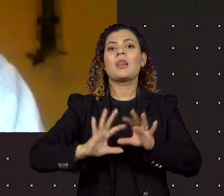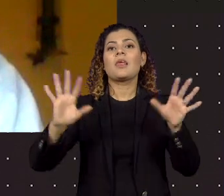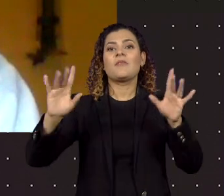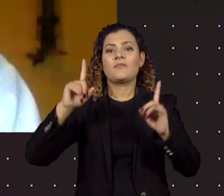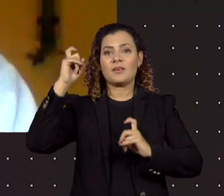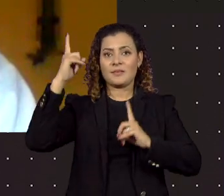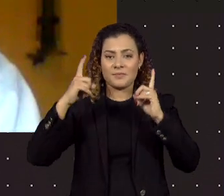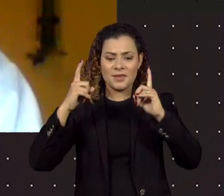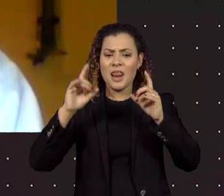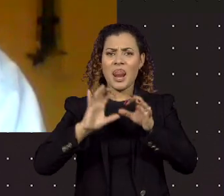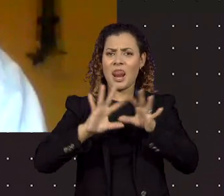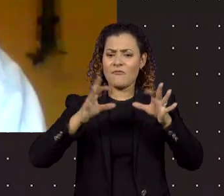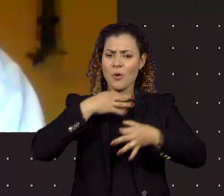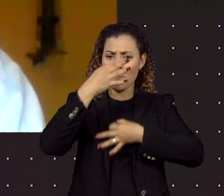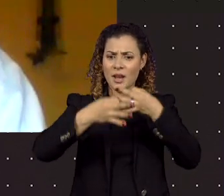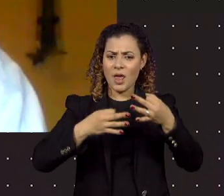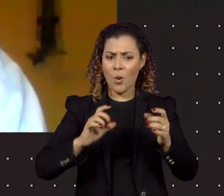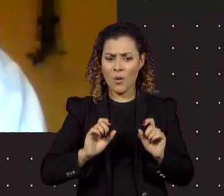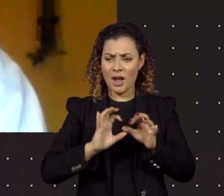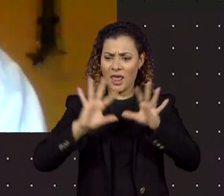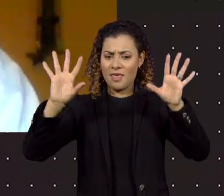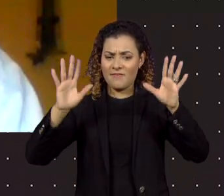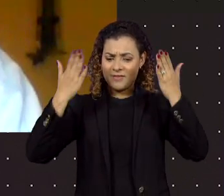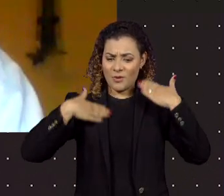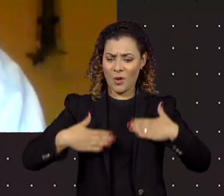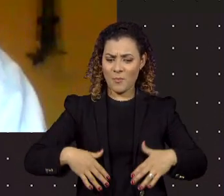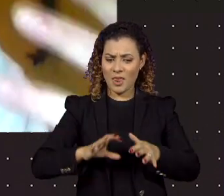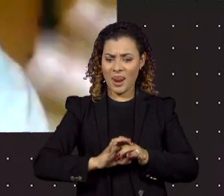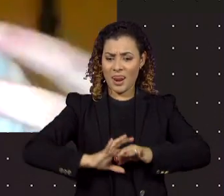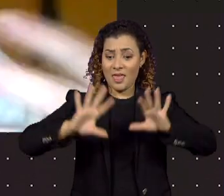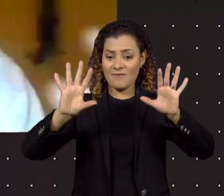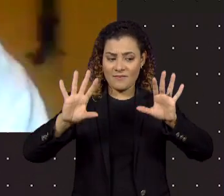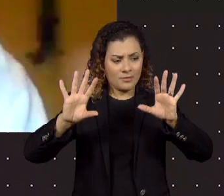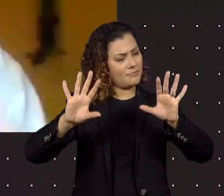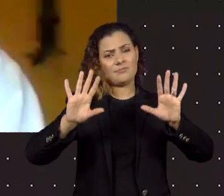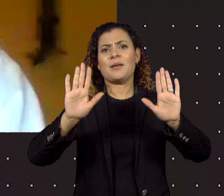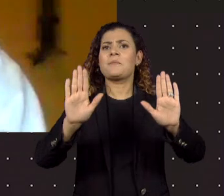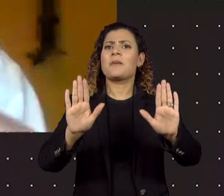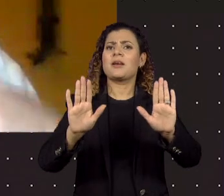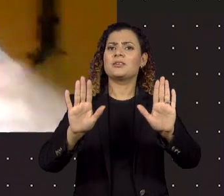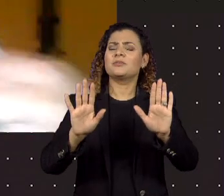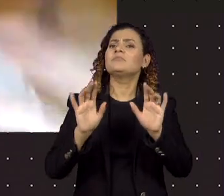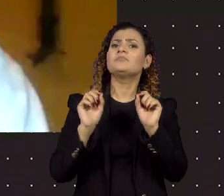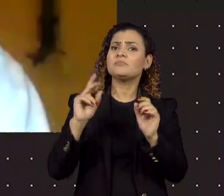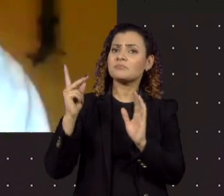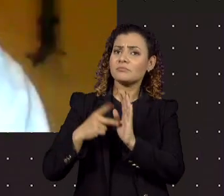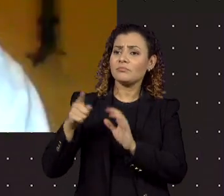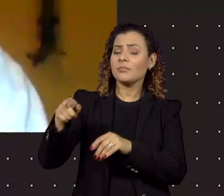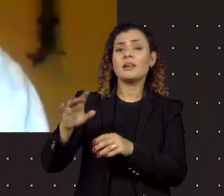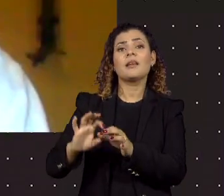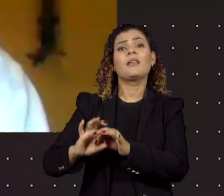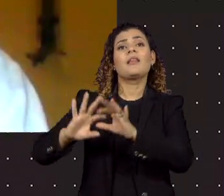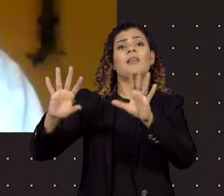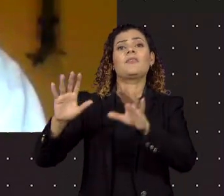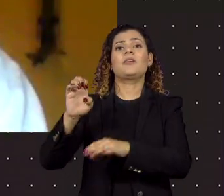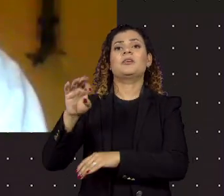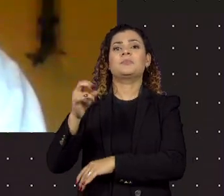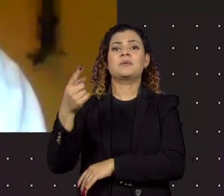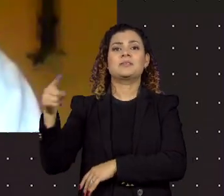expressão. Então, o Ilo era o próprio artista que trabalhava com a livre